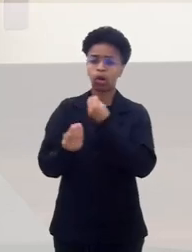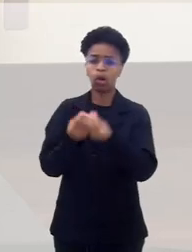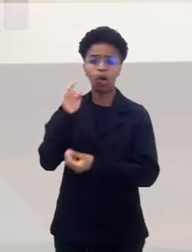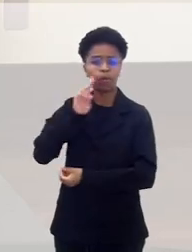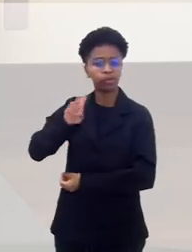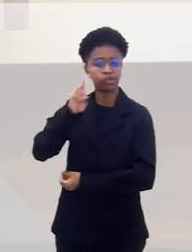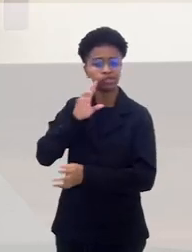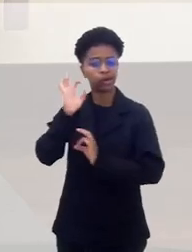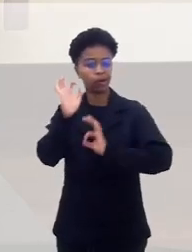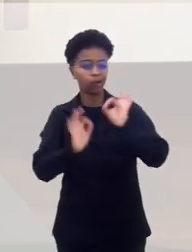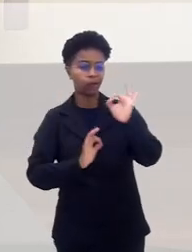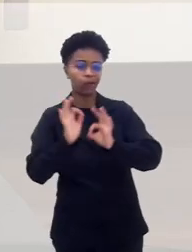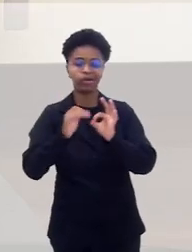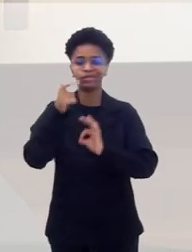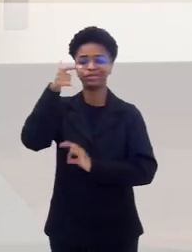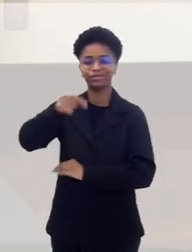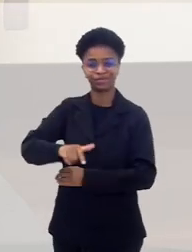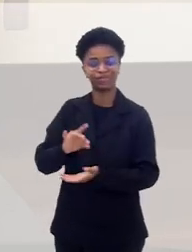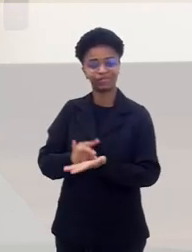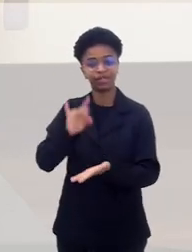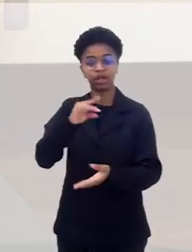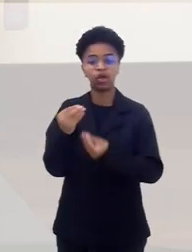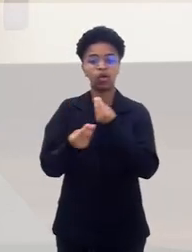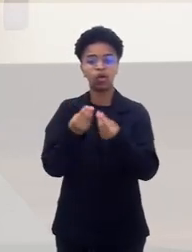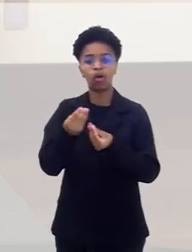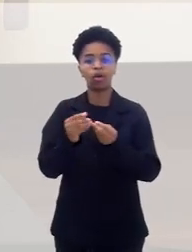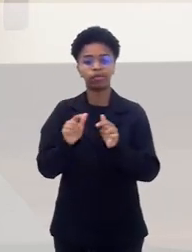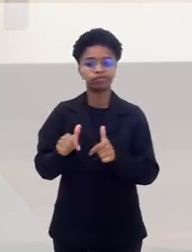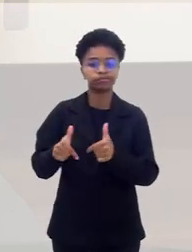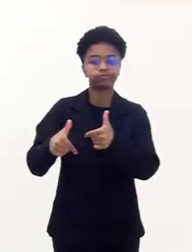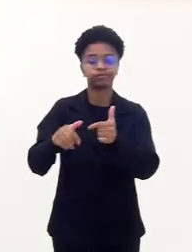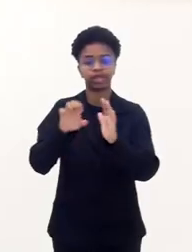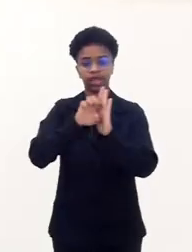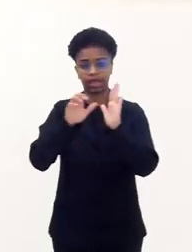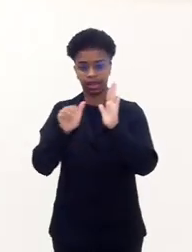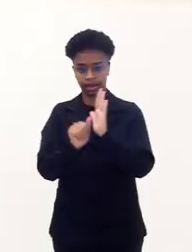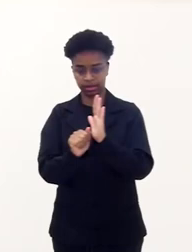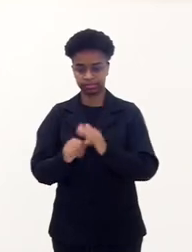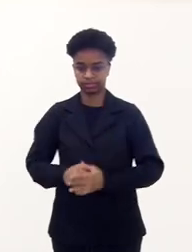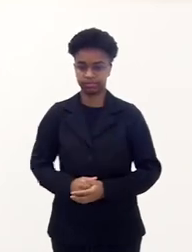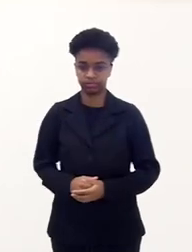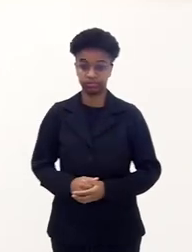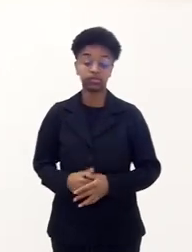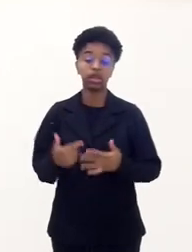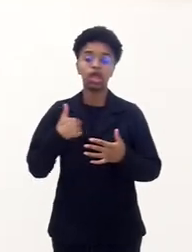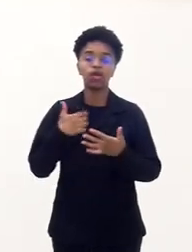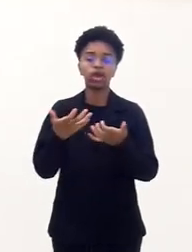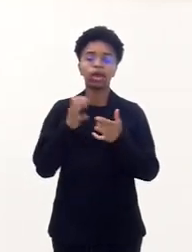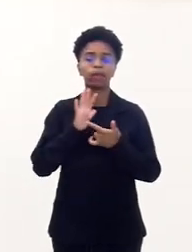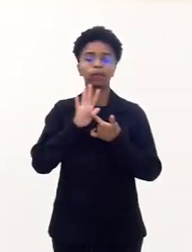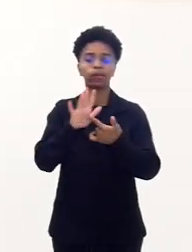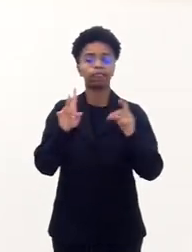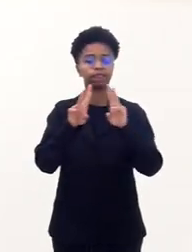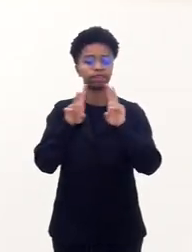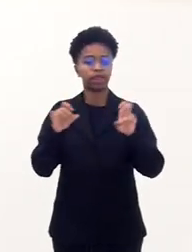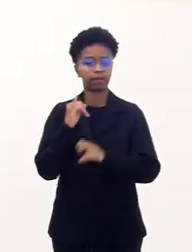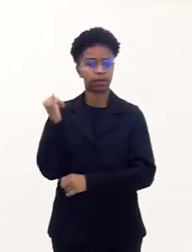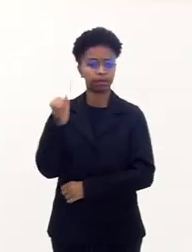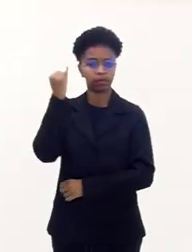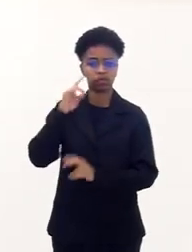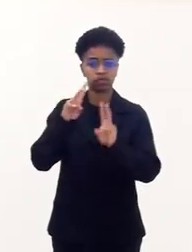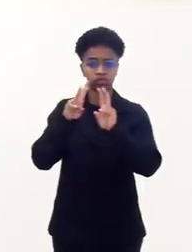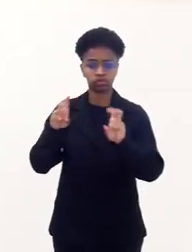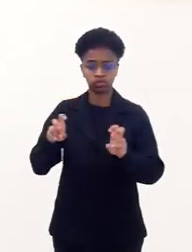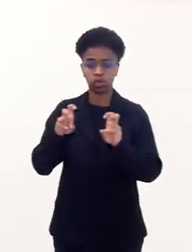história remontando a efetivação do Estatuto da Criança e do Adolescente Ciro Quero trazer um tema caro sobre essa